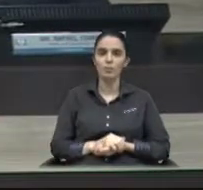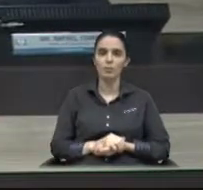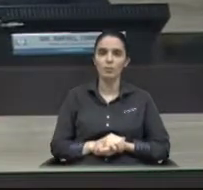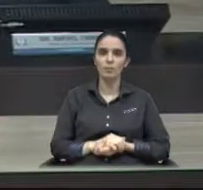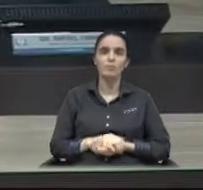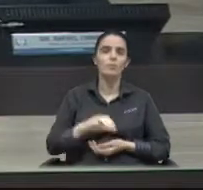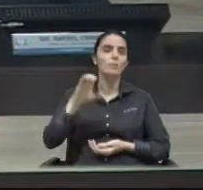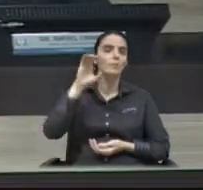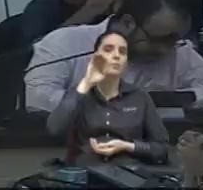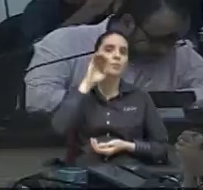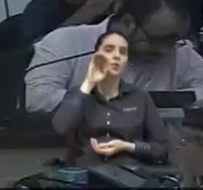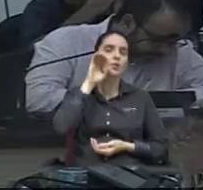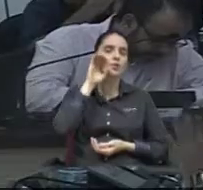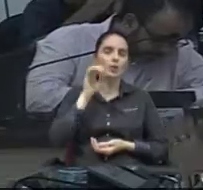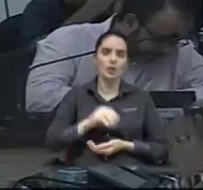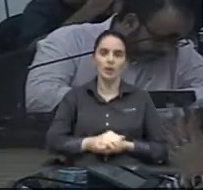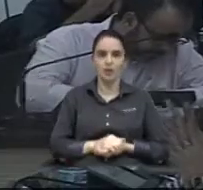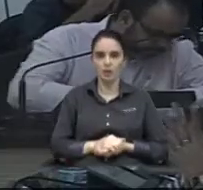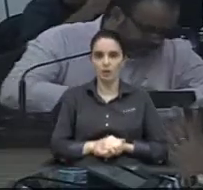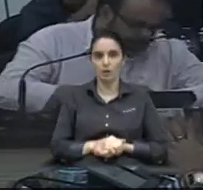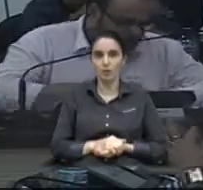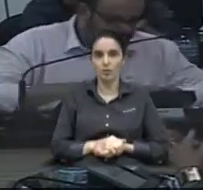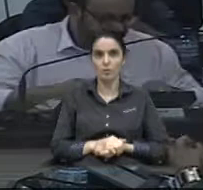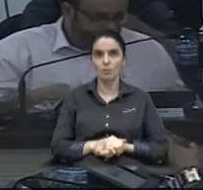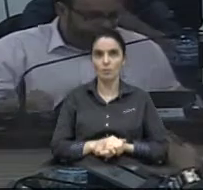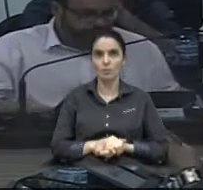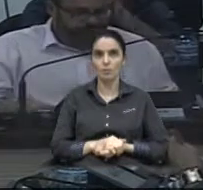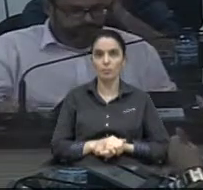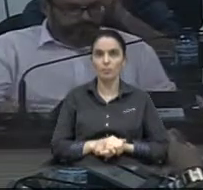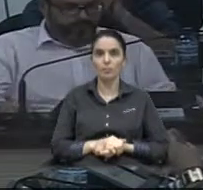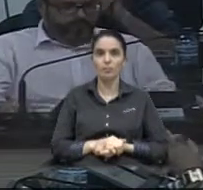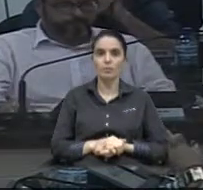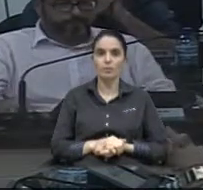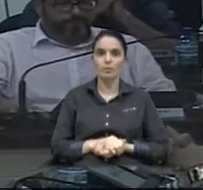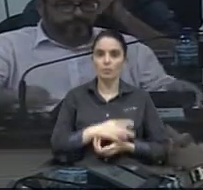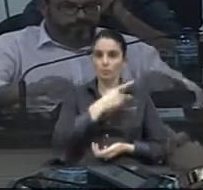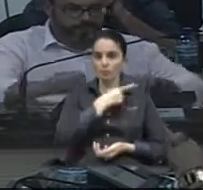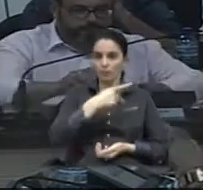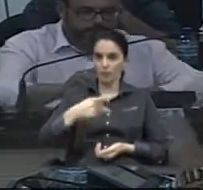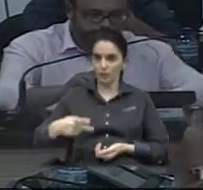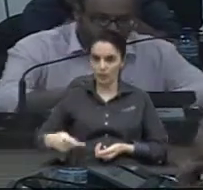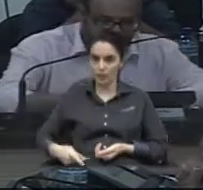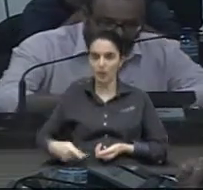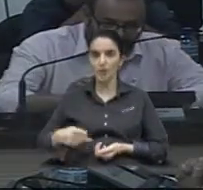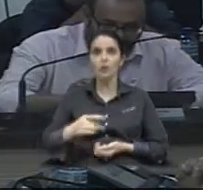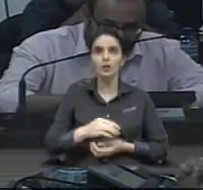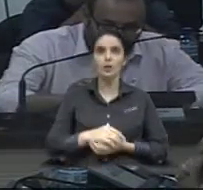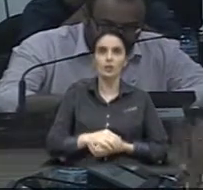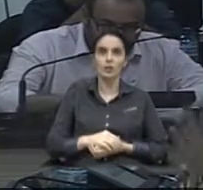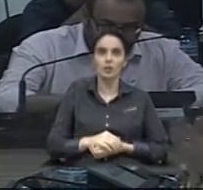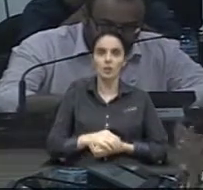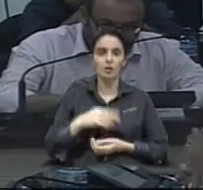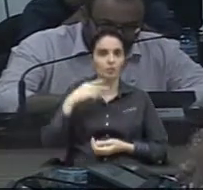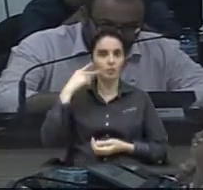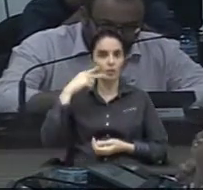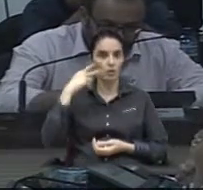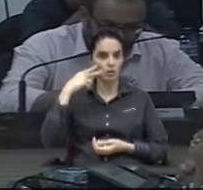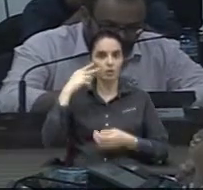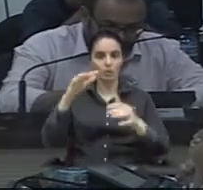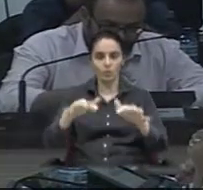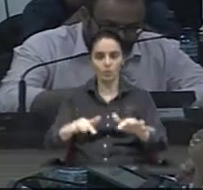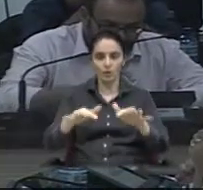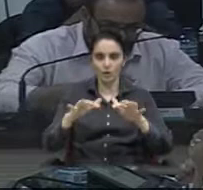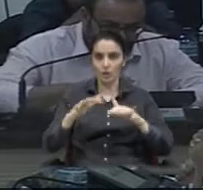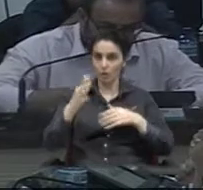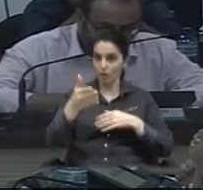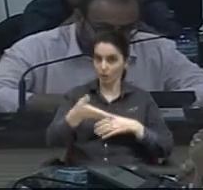a palavra dor constante oferta seu presidente vereador splatter presentes nesse